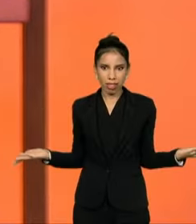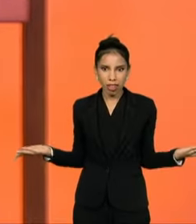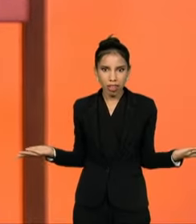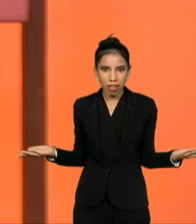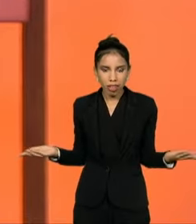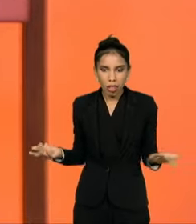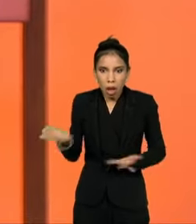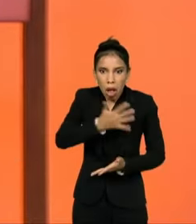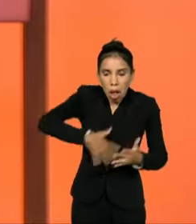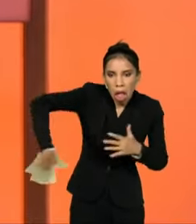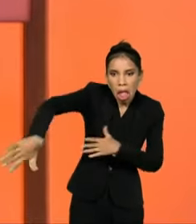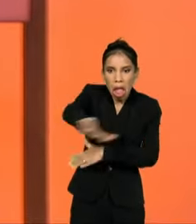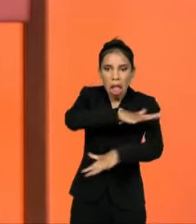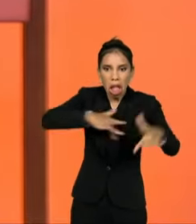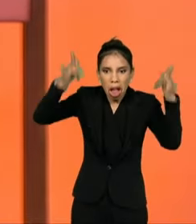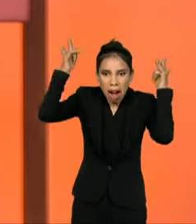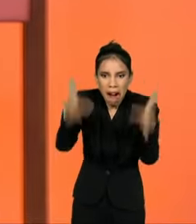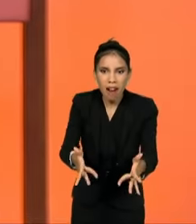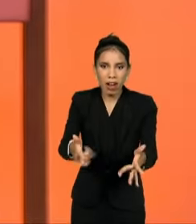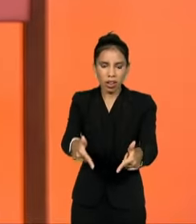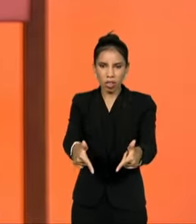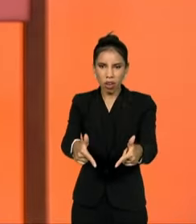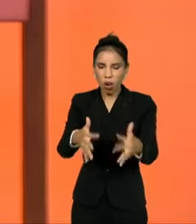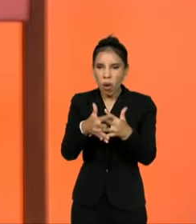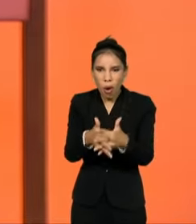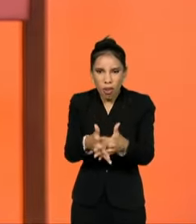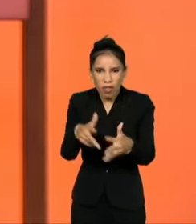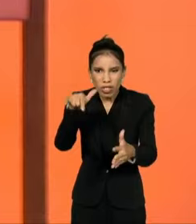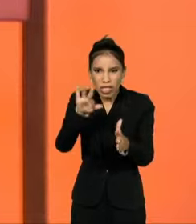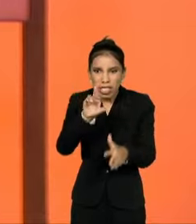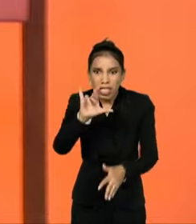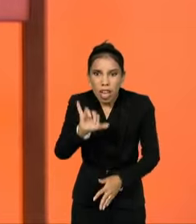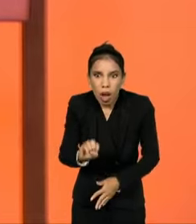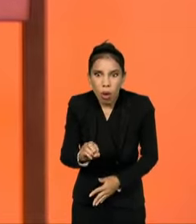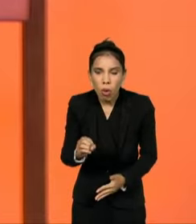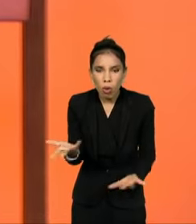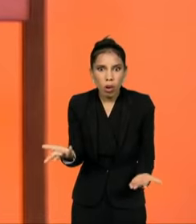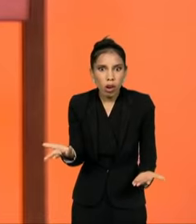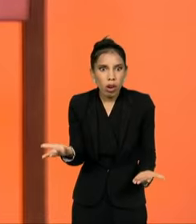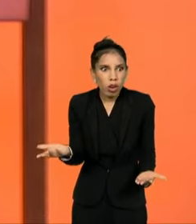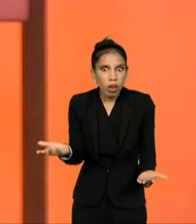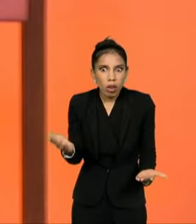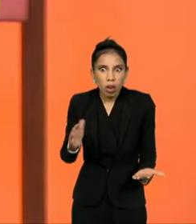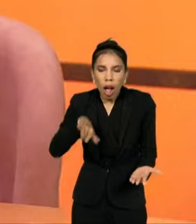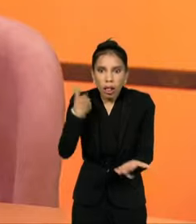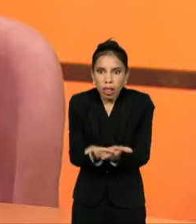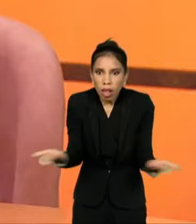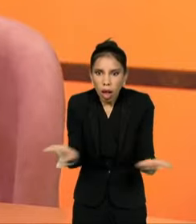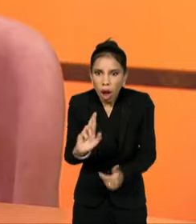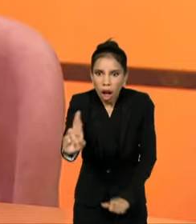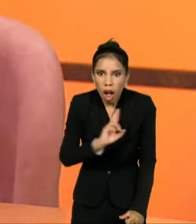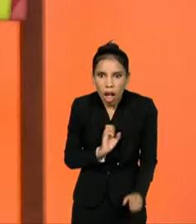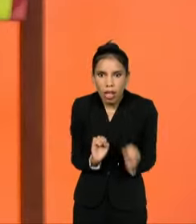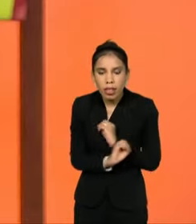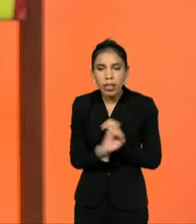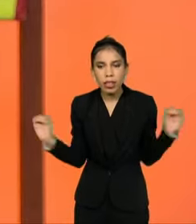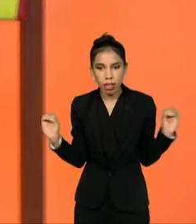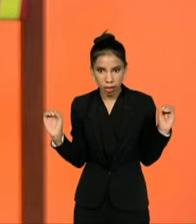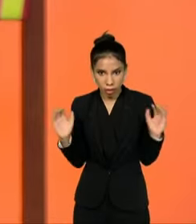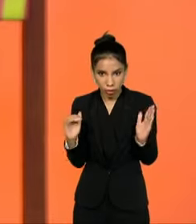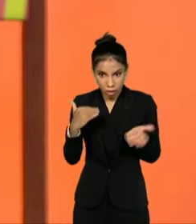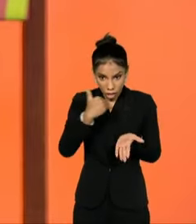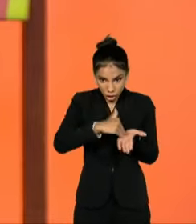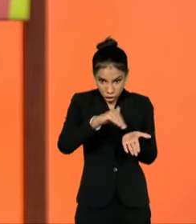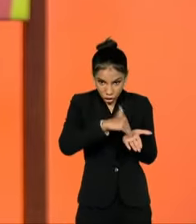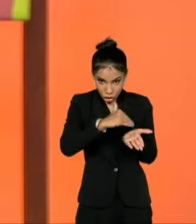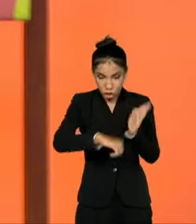Essa sopa de confusão que é o Rio de Janeiro. Quantos não foram solucionados à luz do dia esses crimes? Né? Talvez o escritório do